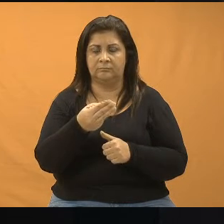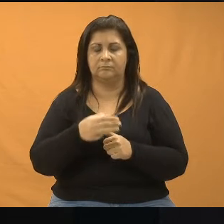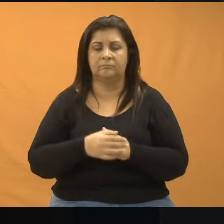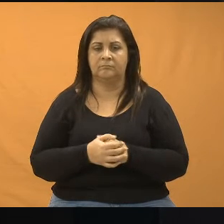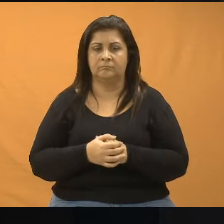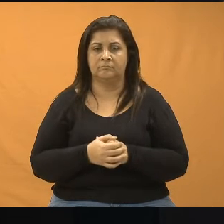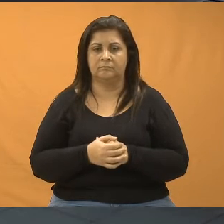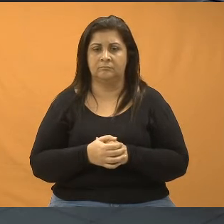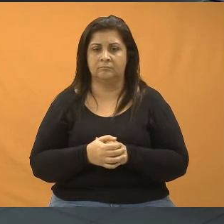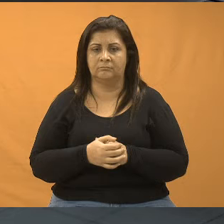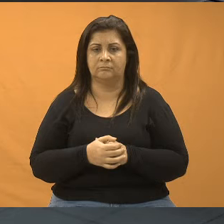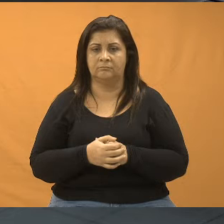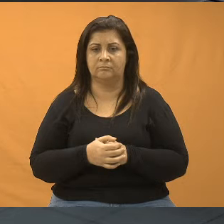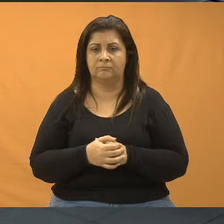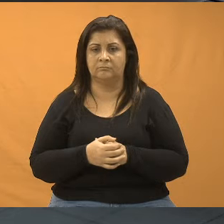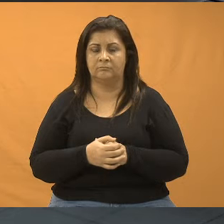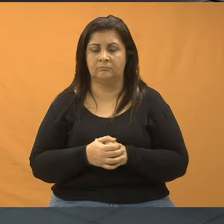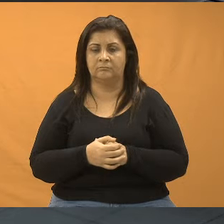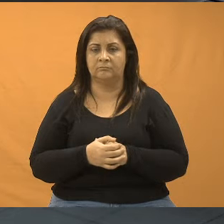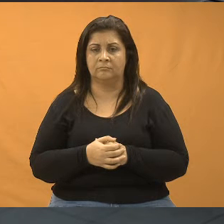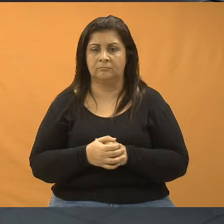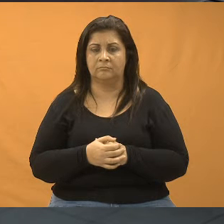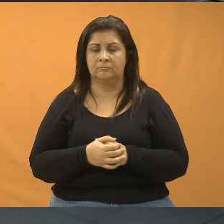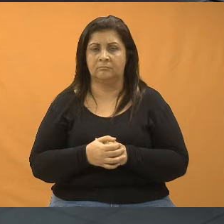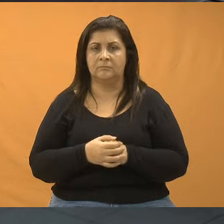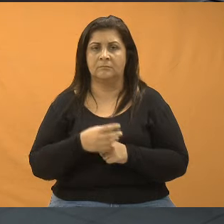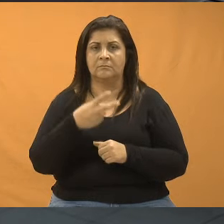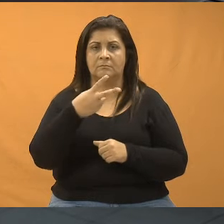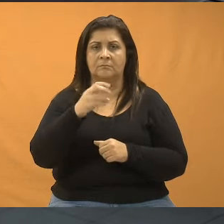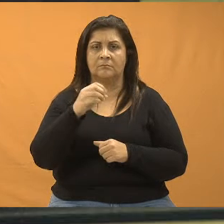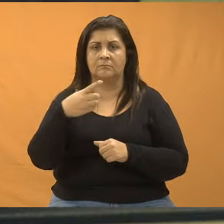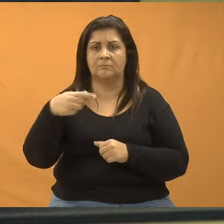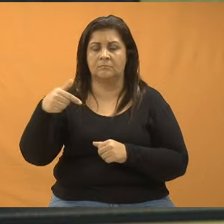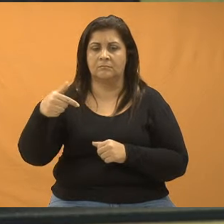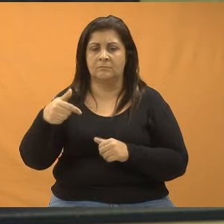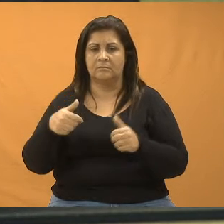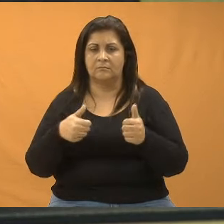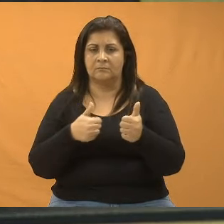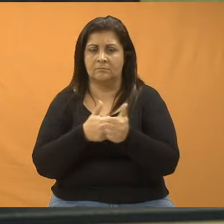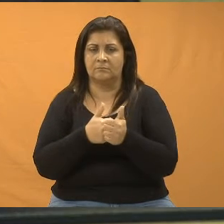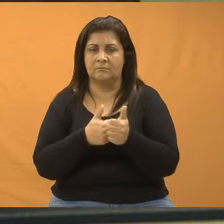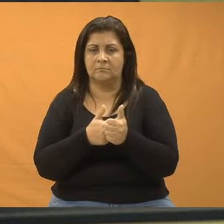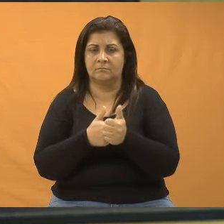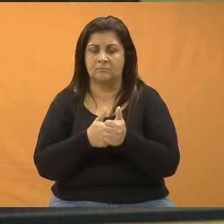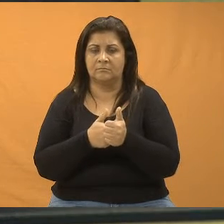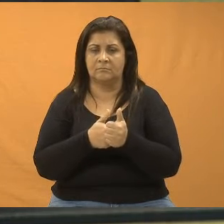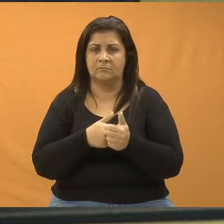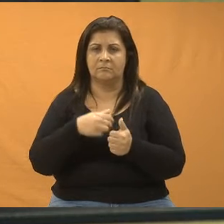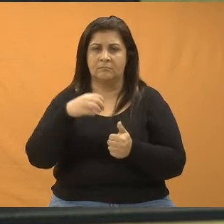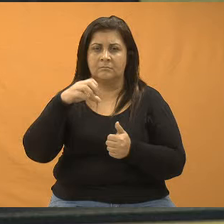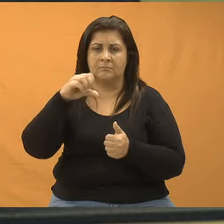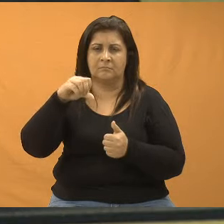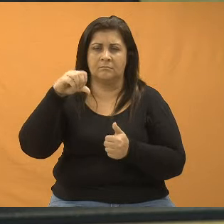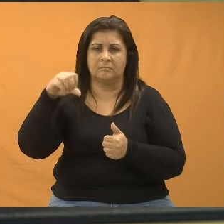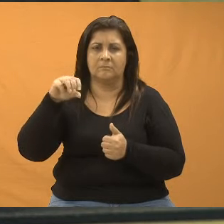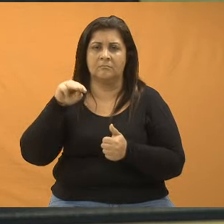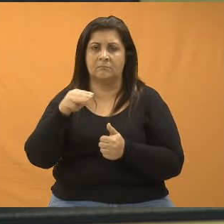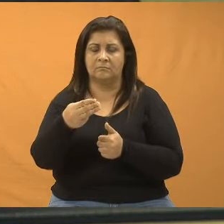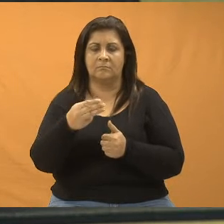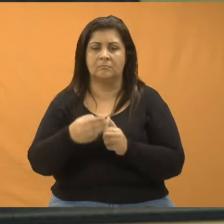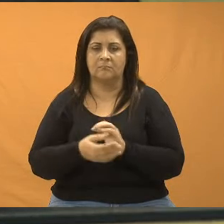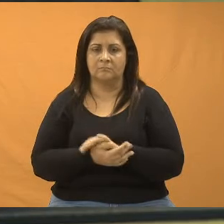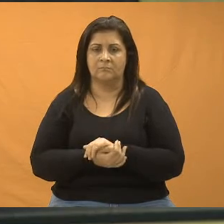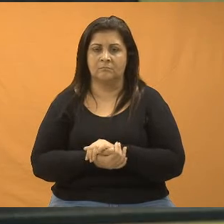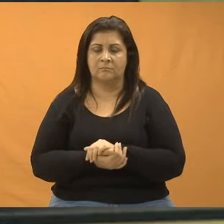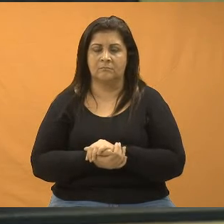dinheiro de hoje, valor real. Em 2017, ela se aproximou dos 99, 100 milhões. A gente já pegou